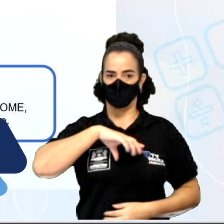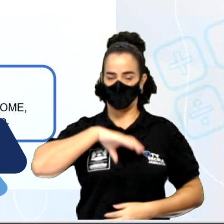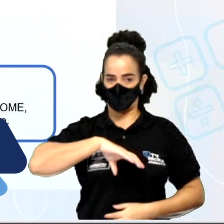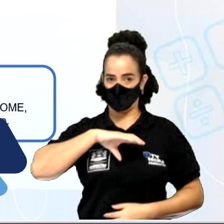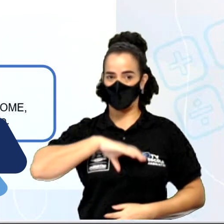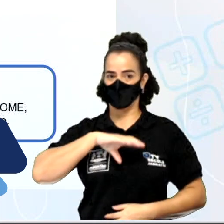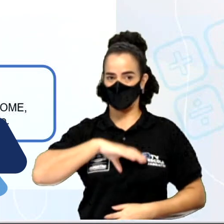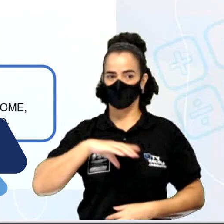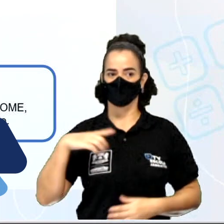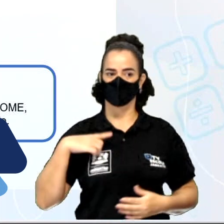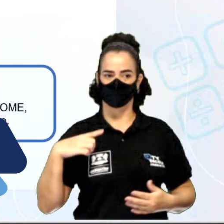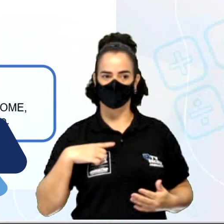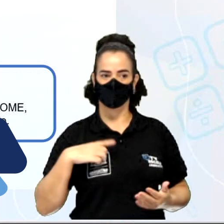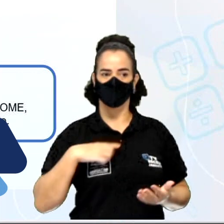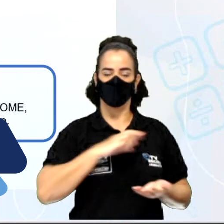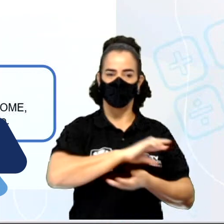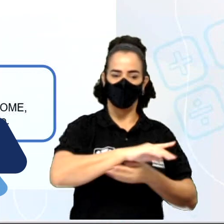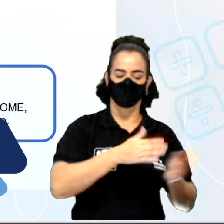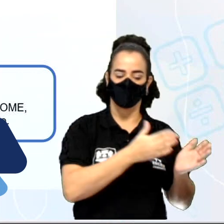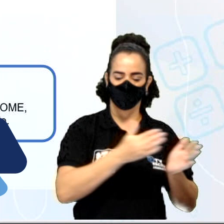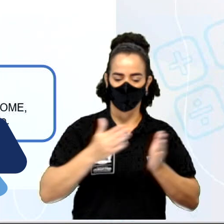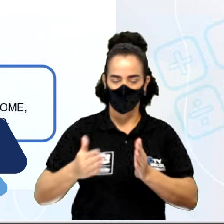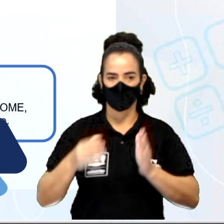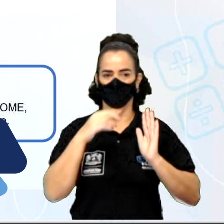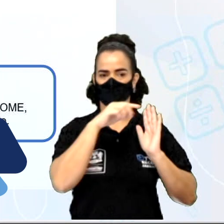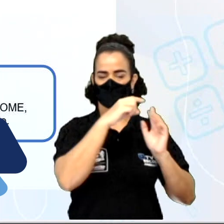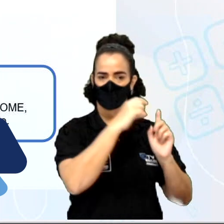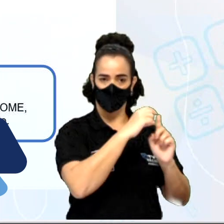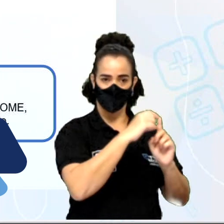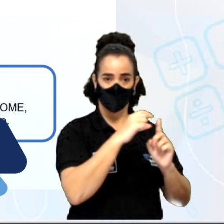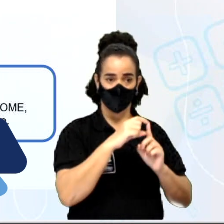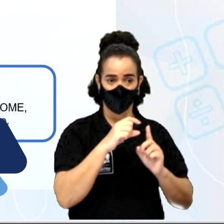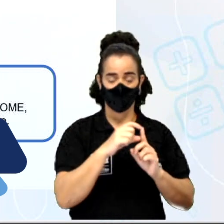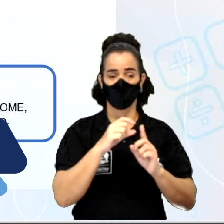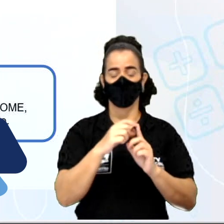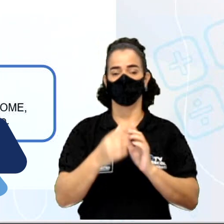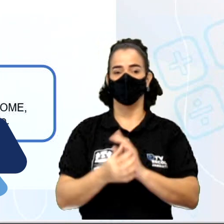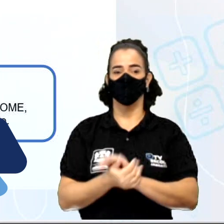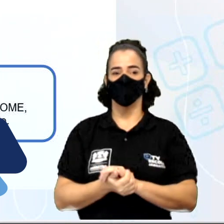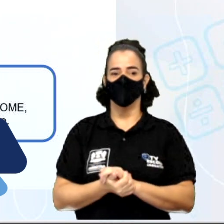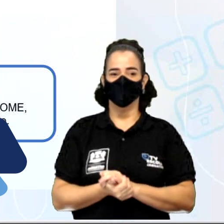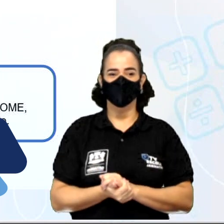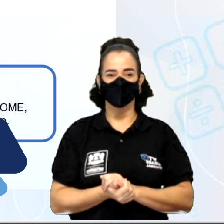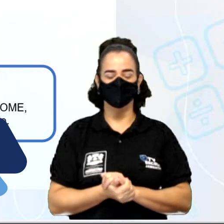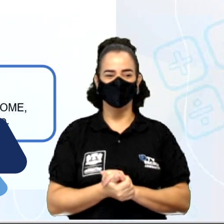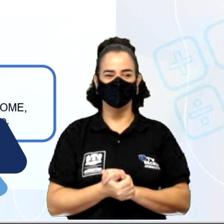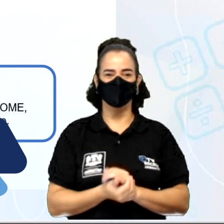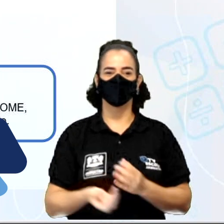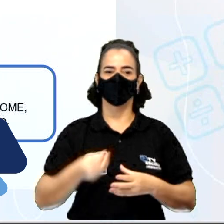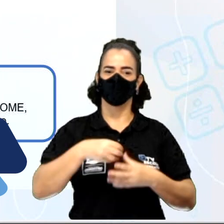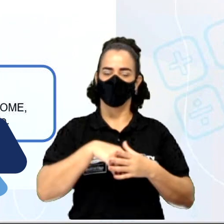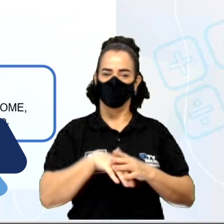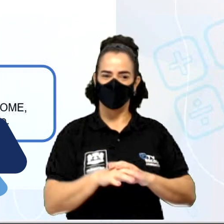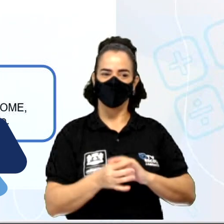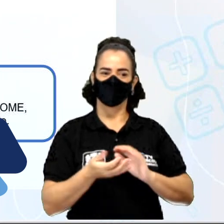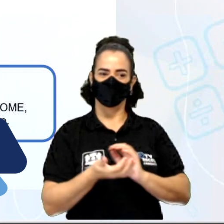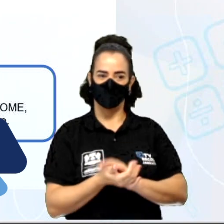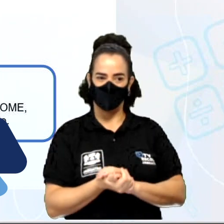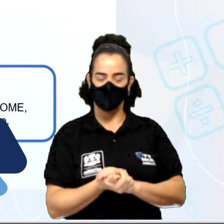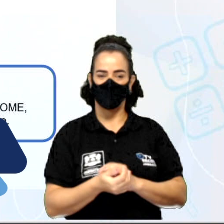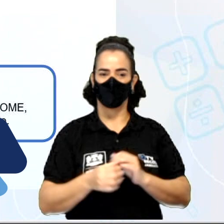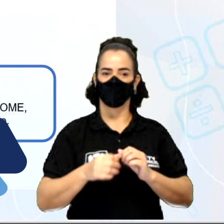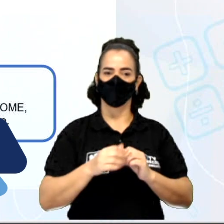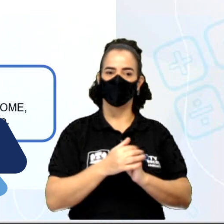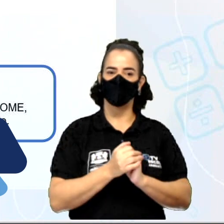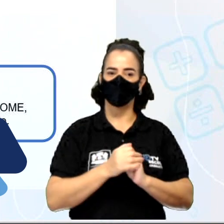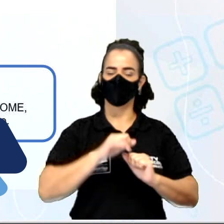assuntos como classes de palavras, envolvendo aí substantivos, adjetivos, numerais, pronomes, verbos, advérbios, preposição e